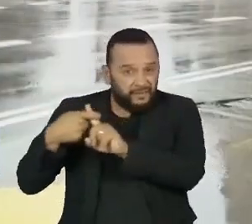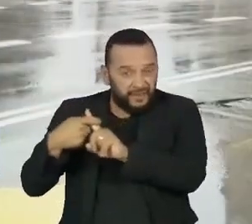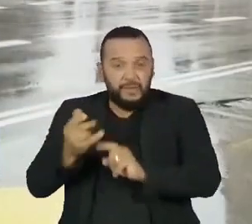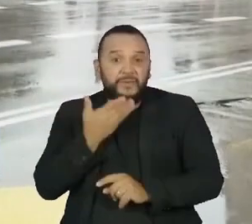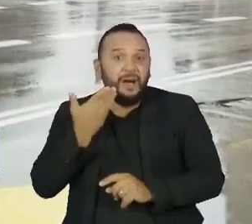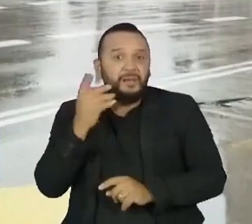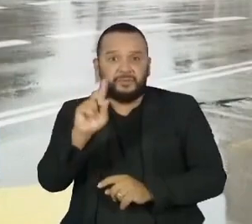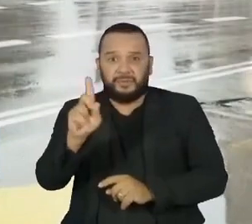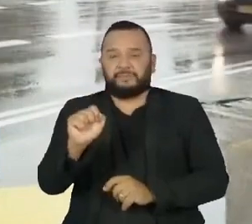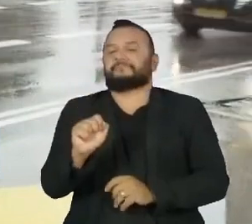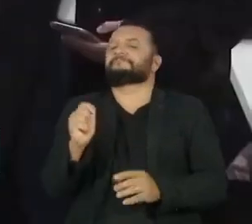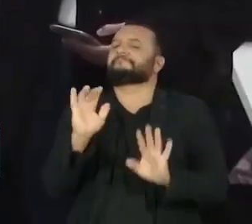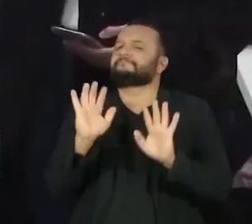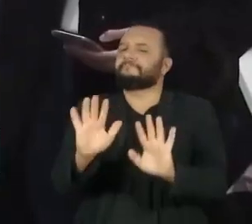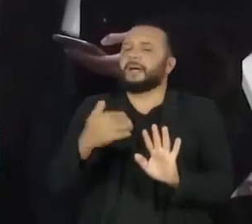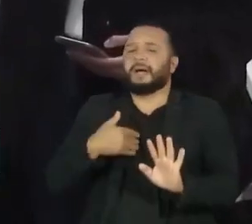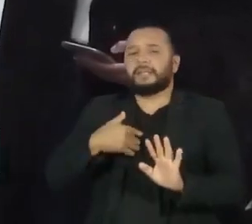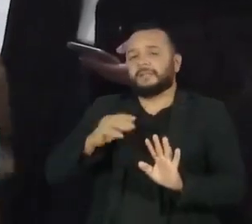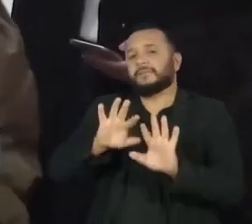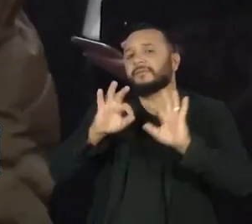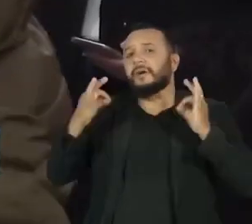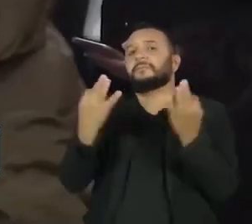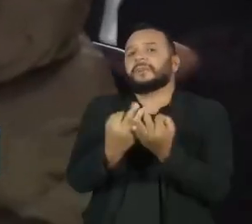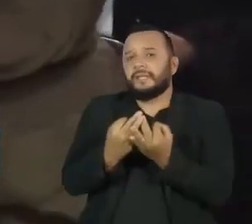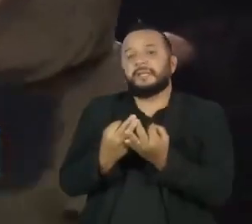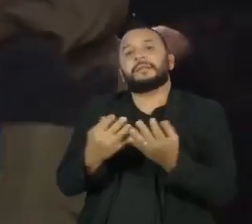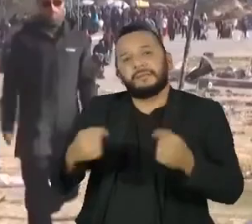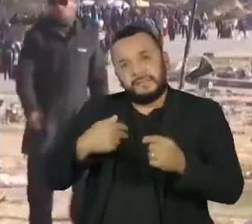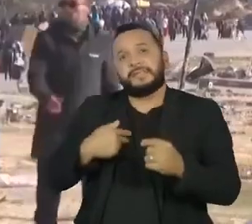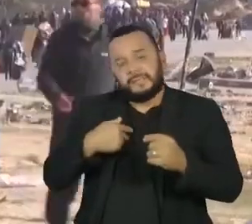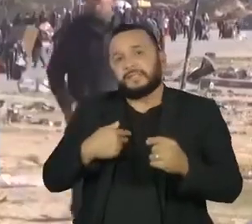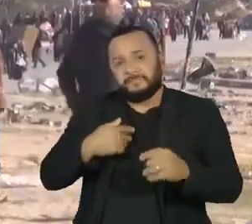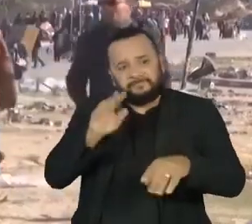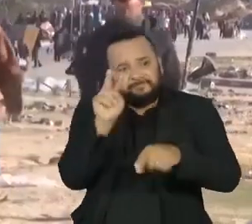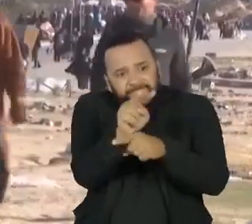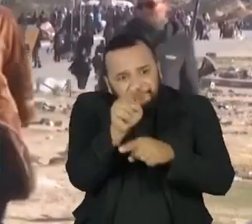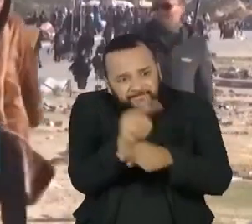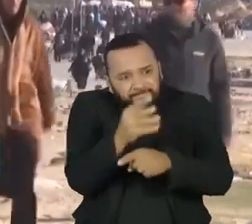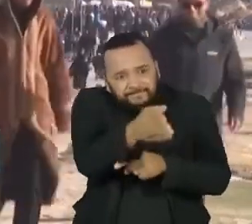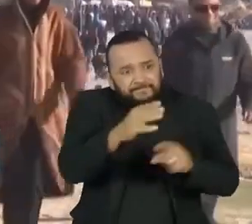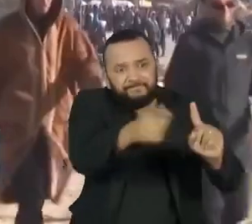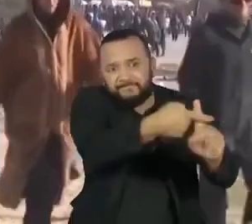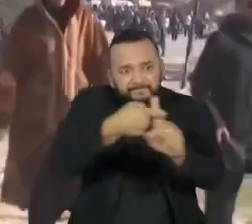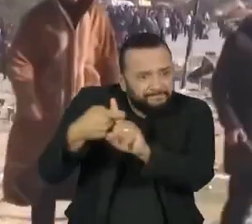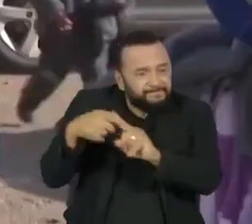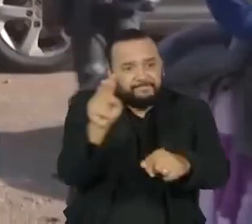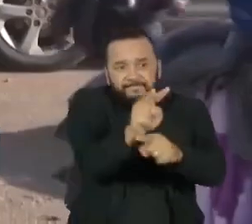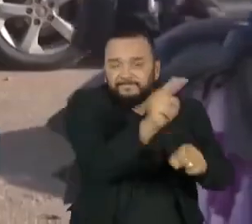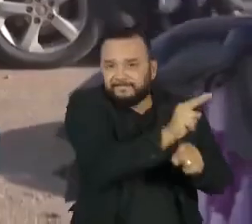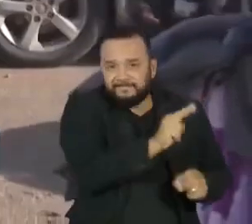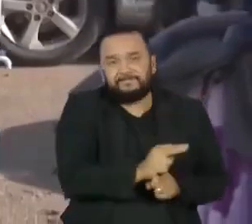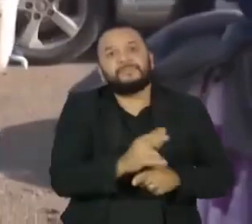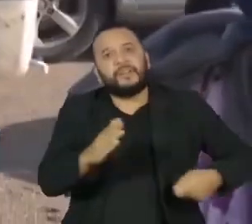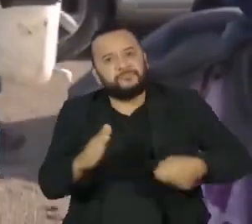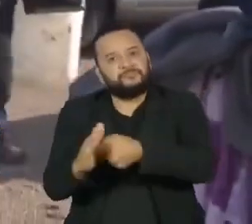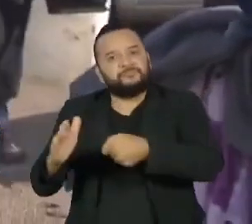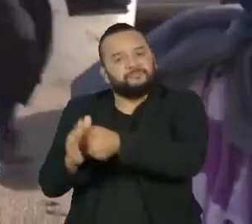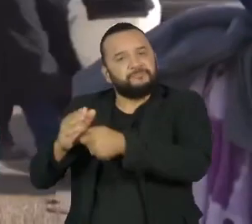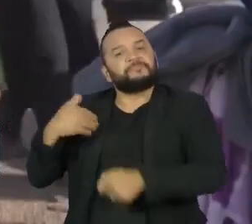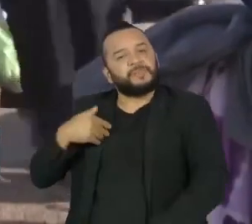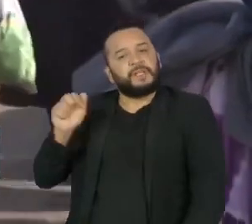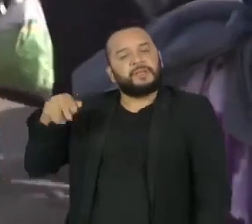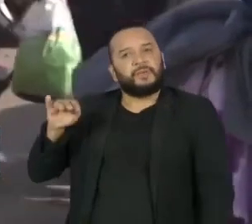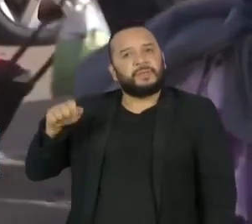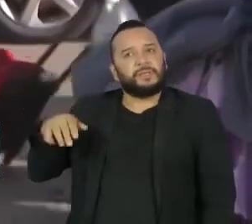familiares dos sequestrados de não dar prioridade à vida deles e pela Comunidade Internacional o premier é pressionado a respeitar os